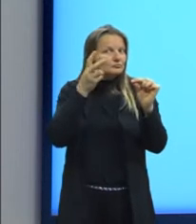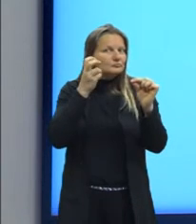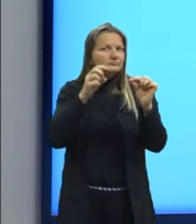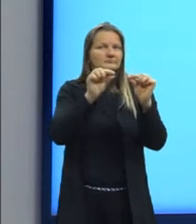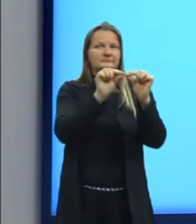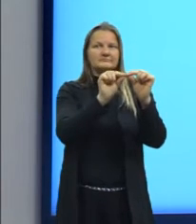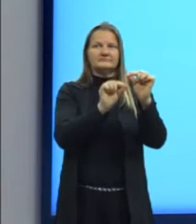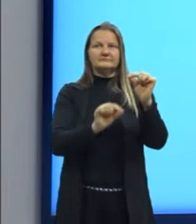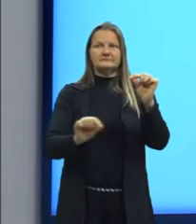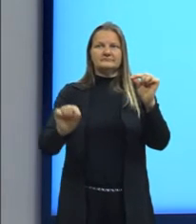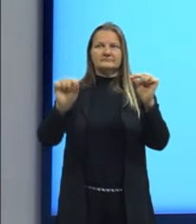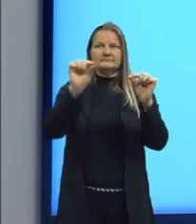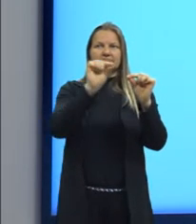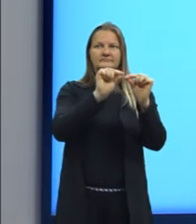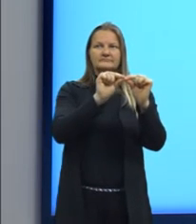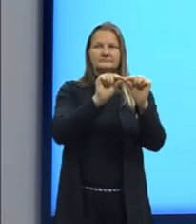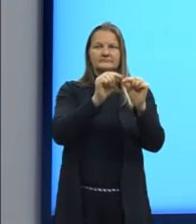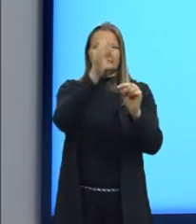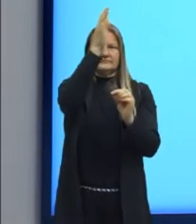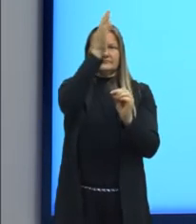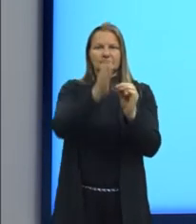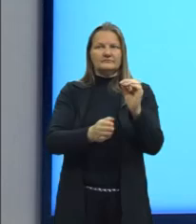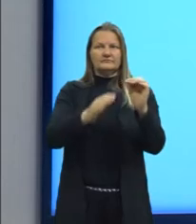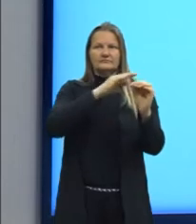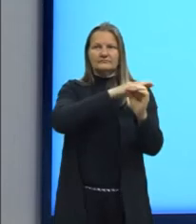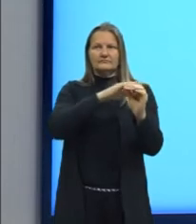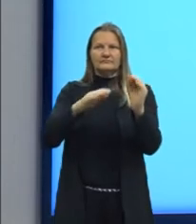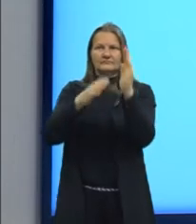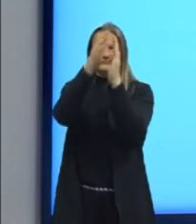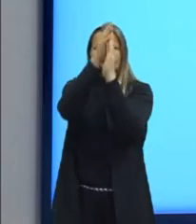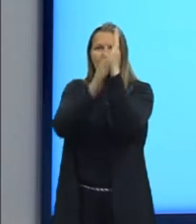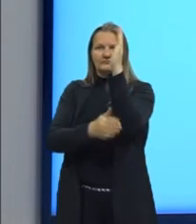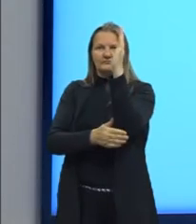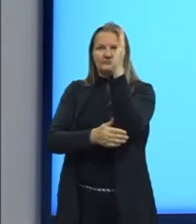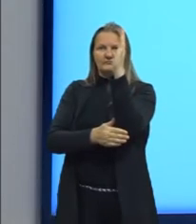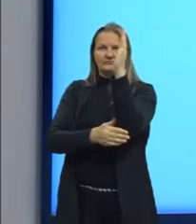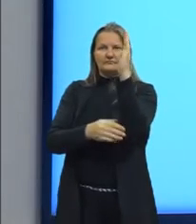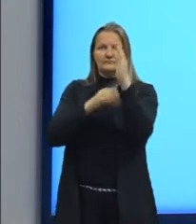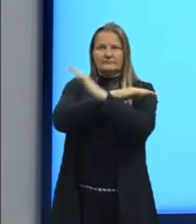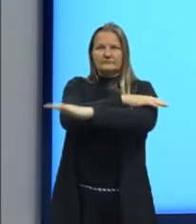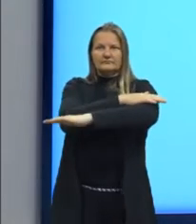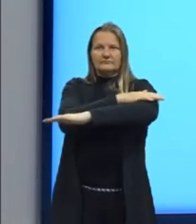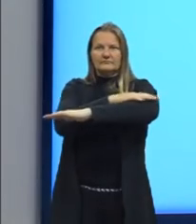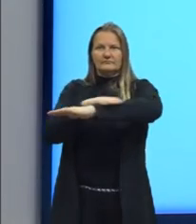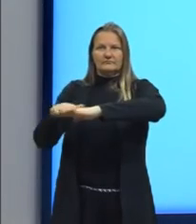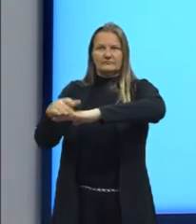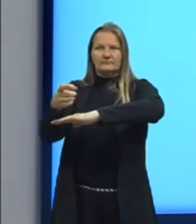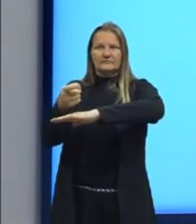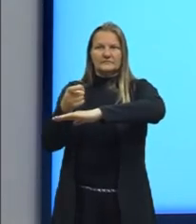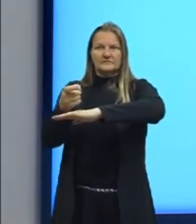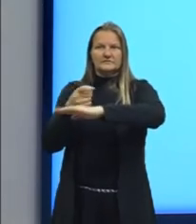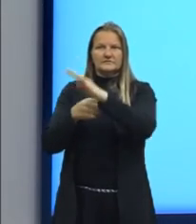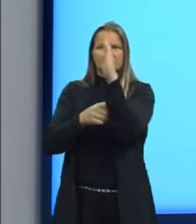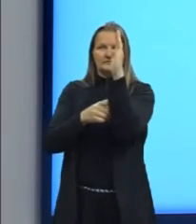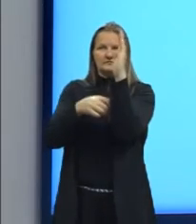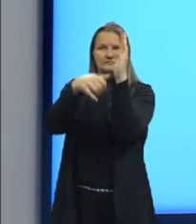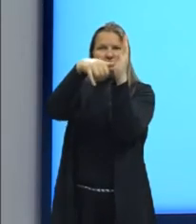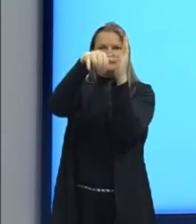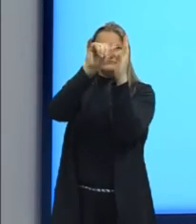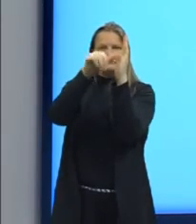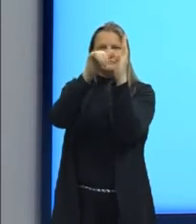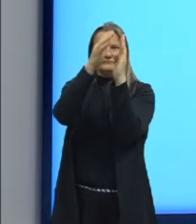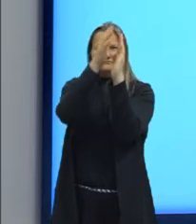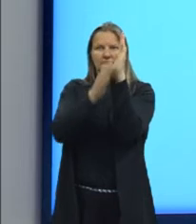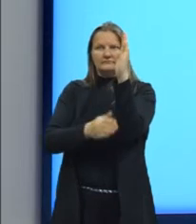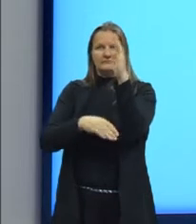E aí eu vou colocar um plano cartesiano aqui né eu vou colocar o eixo do X e o eixo do Y e isso aqui